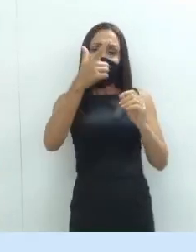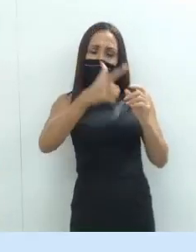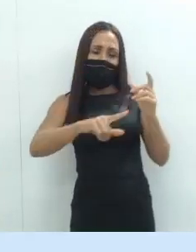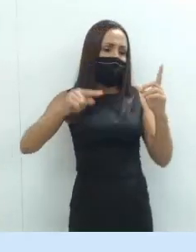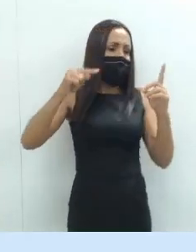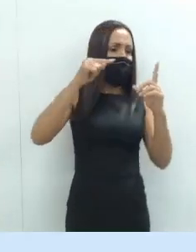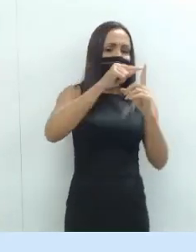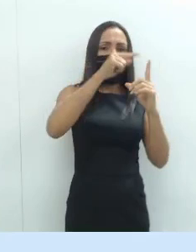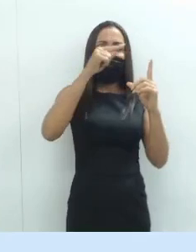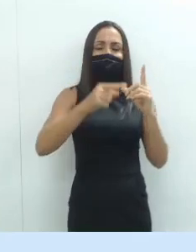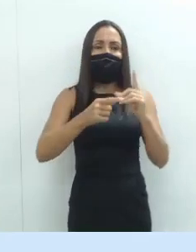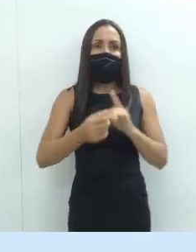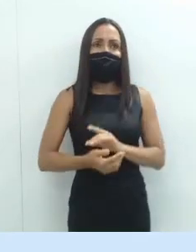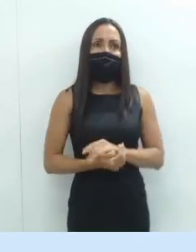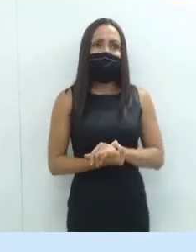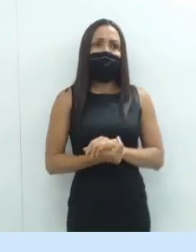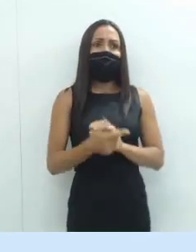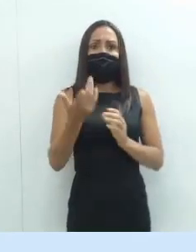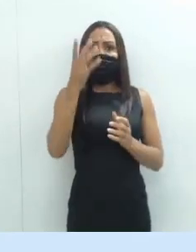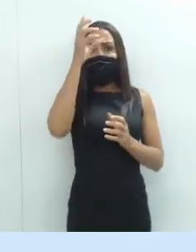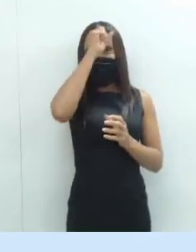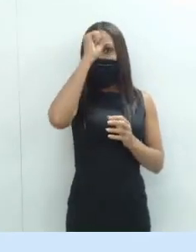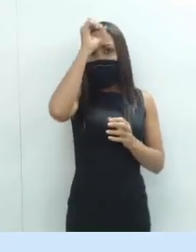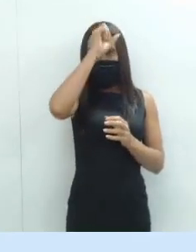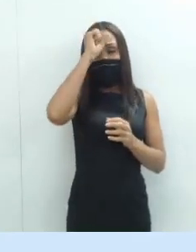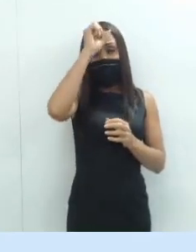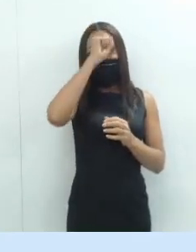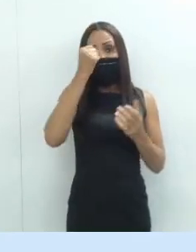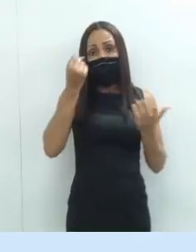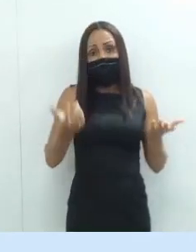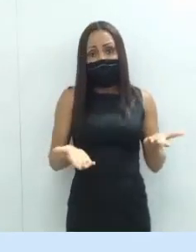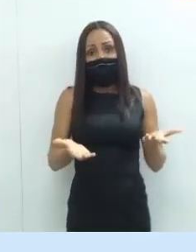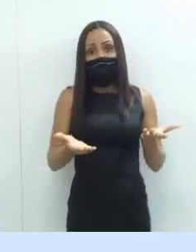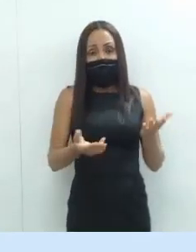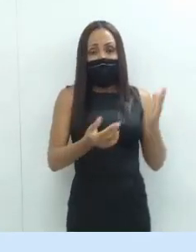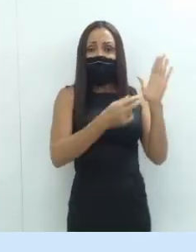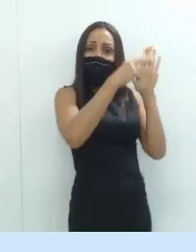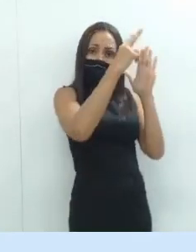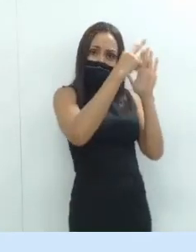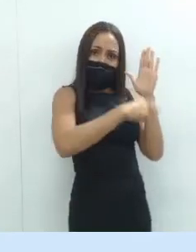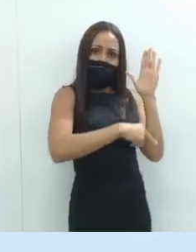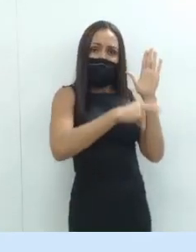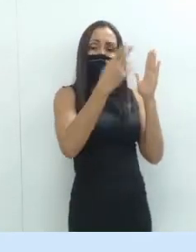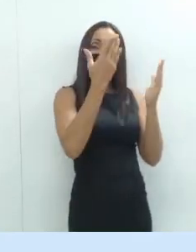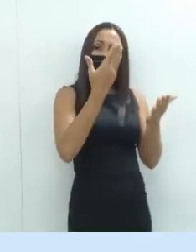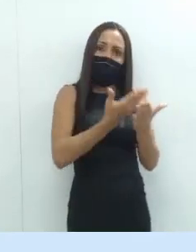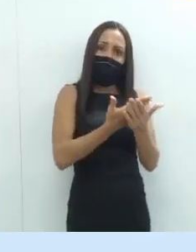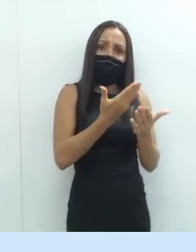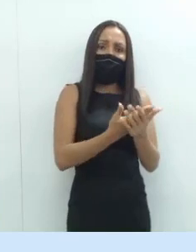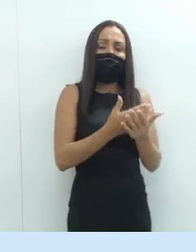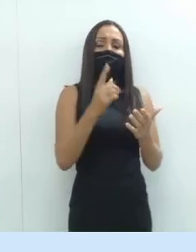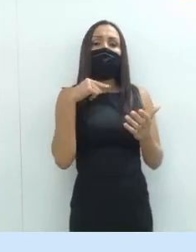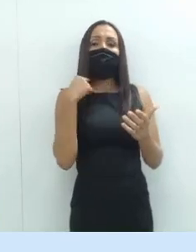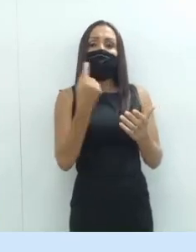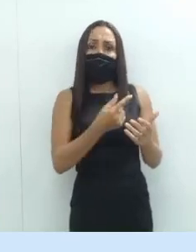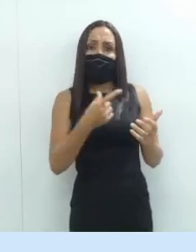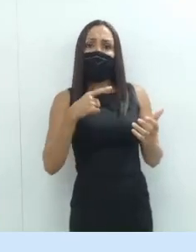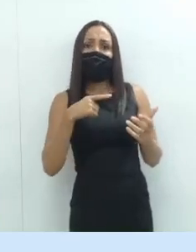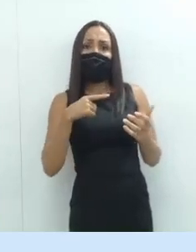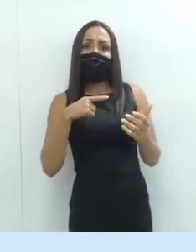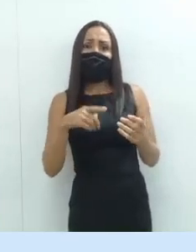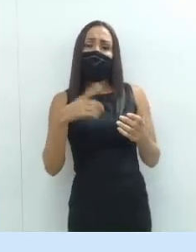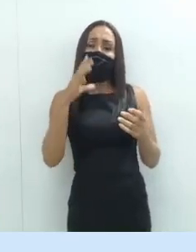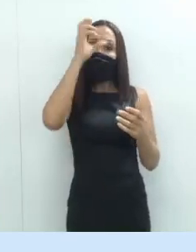da leitura é aprender. Então, já que a gente lê um texto para estudar, nós também temos de ler o texto